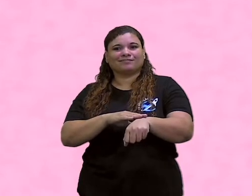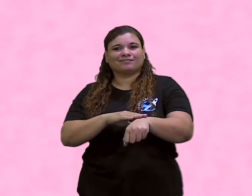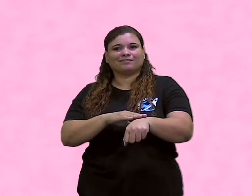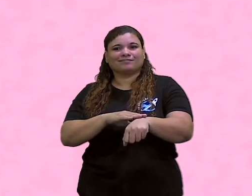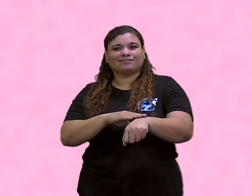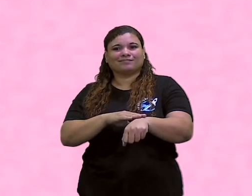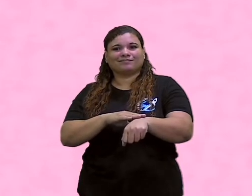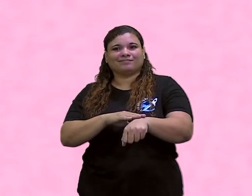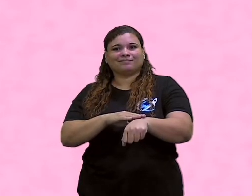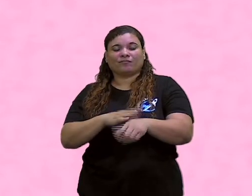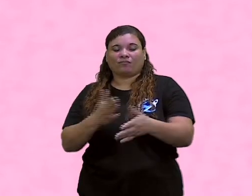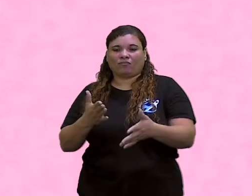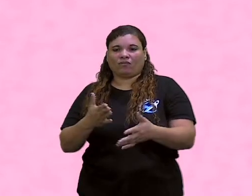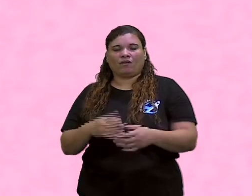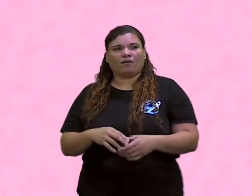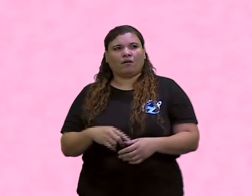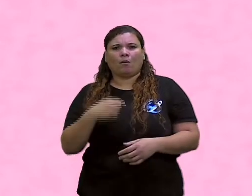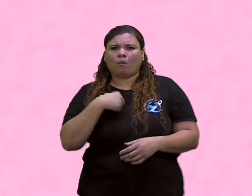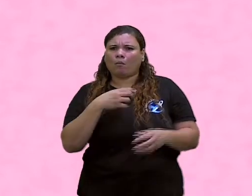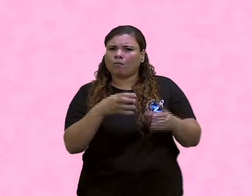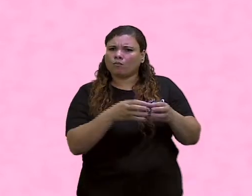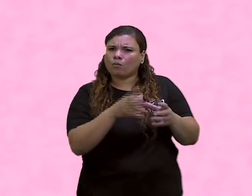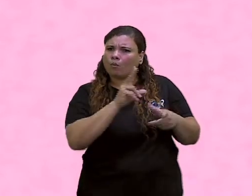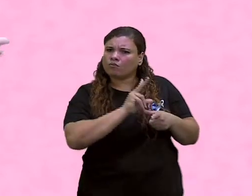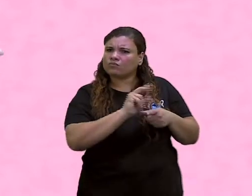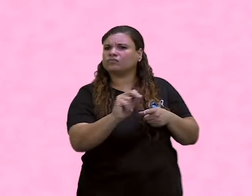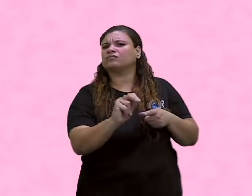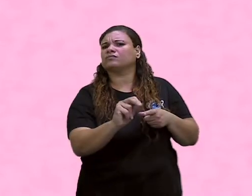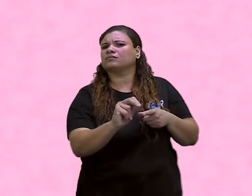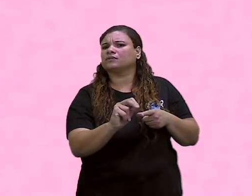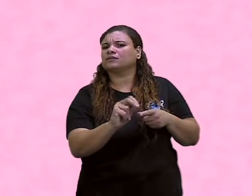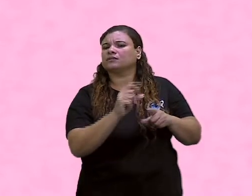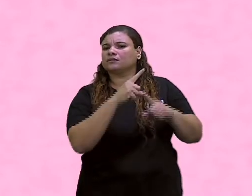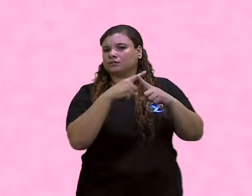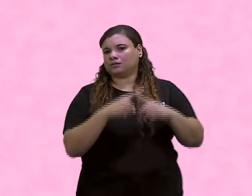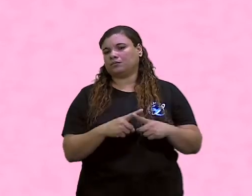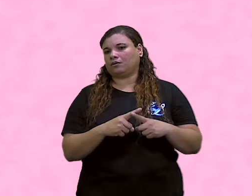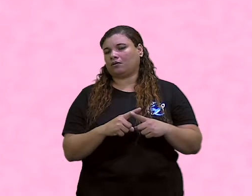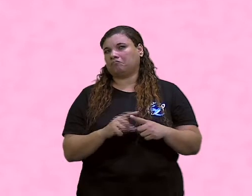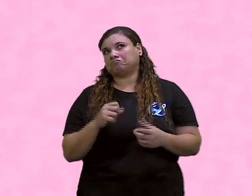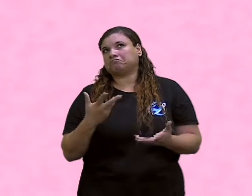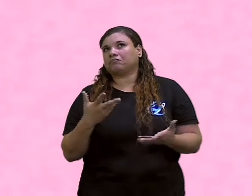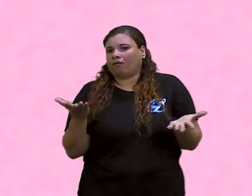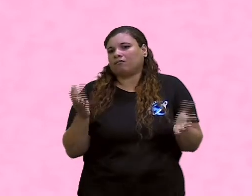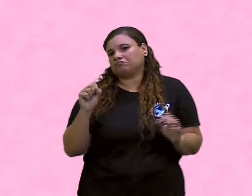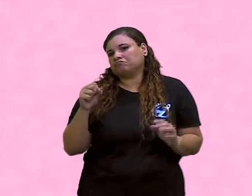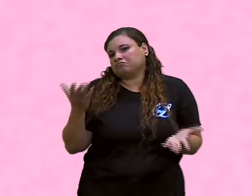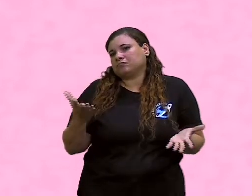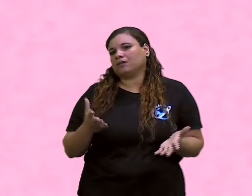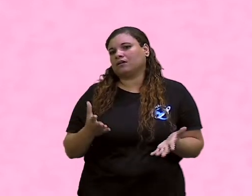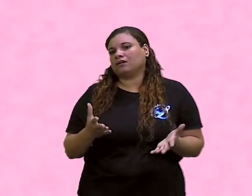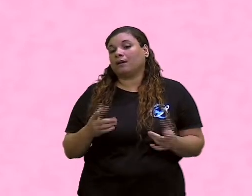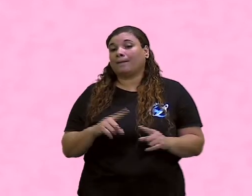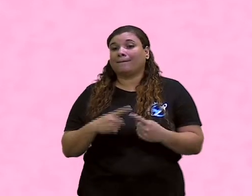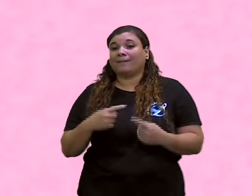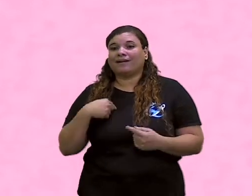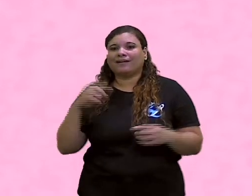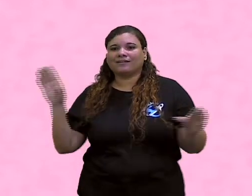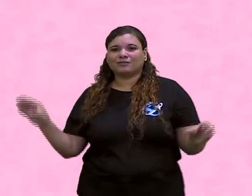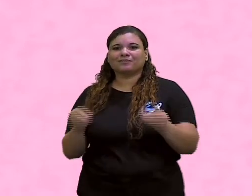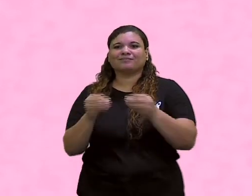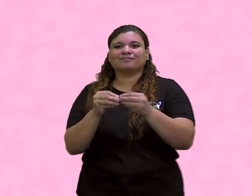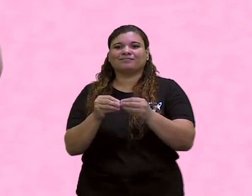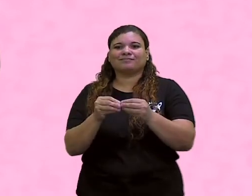Agora, quando eu digo para você, após 7 anos, eu estabeleci o tempo aí, né? Isso, alcançou esse sentido aí.